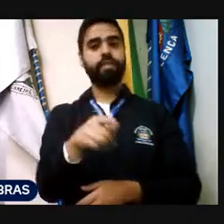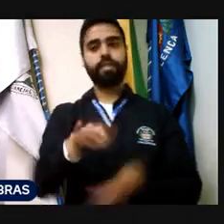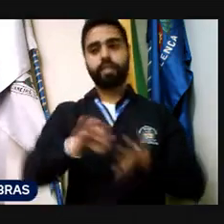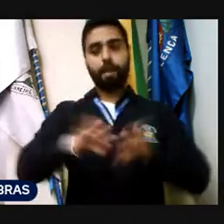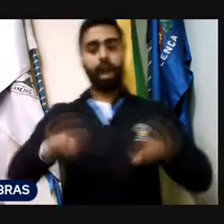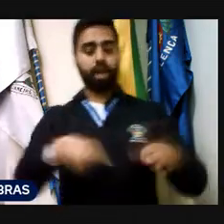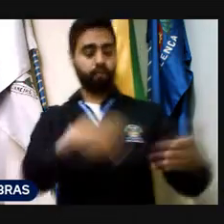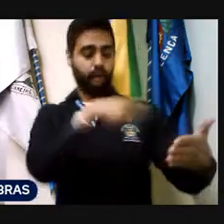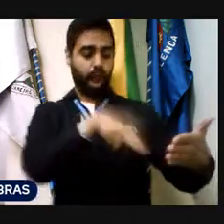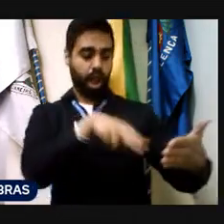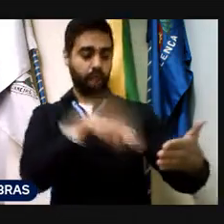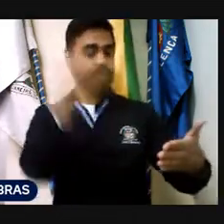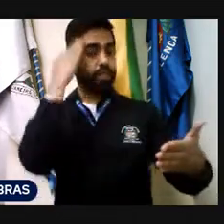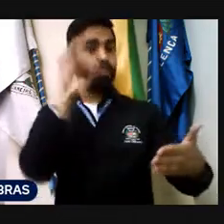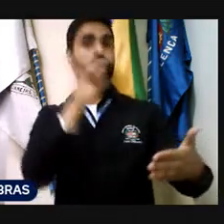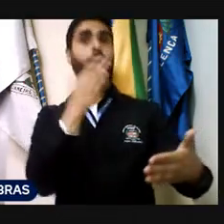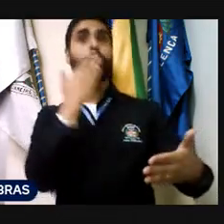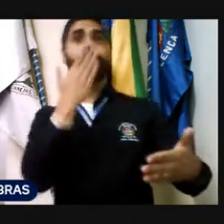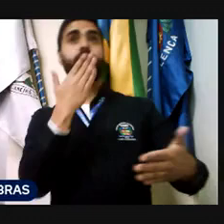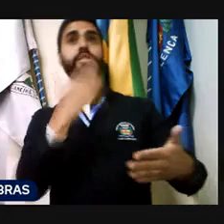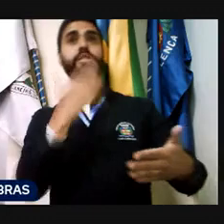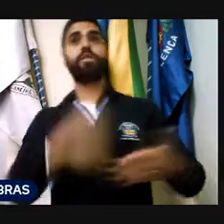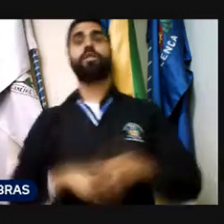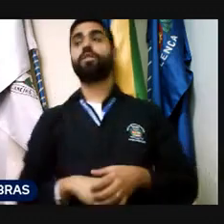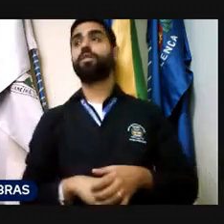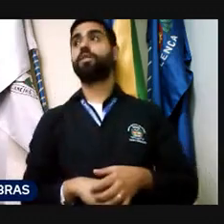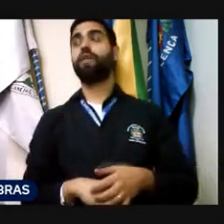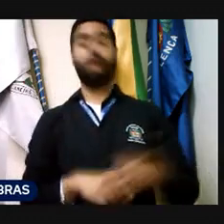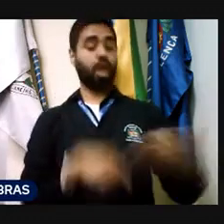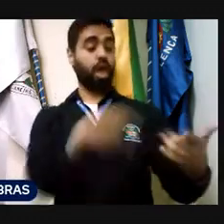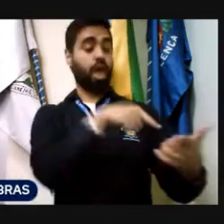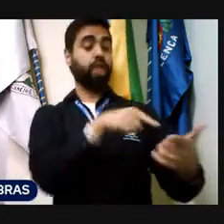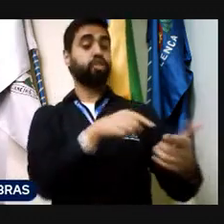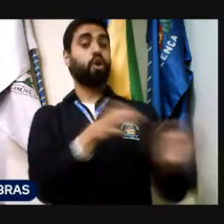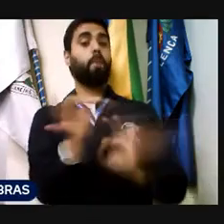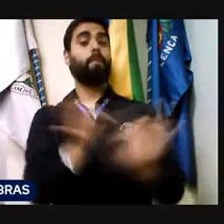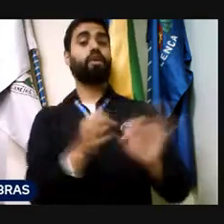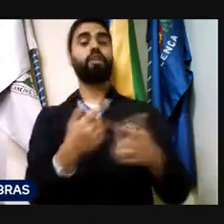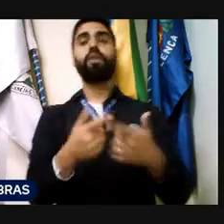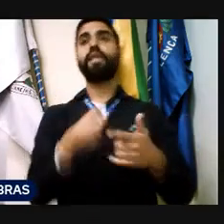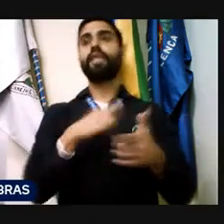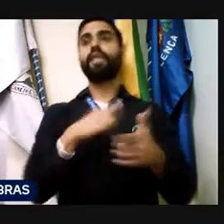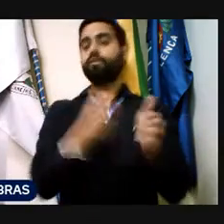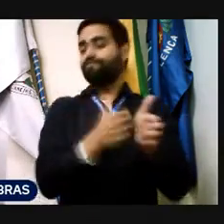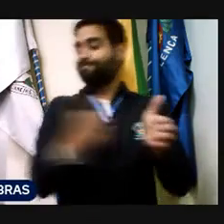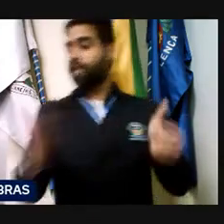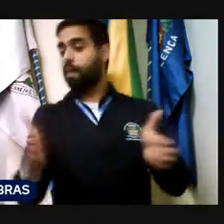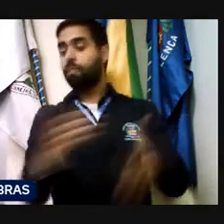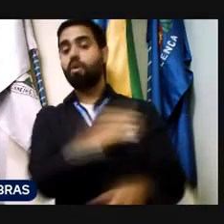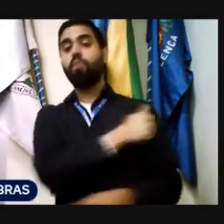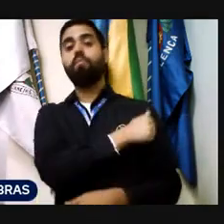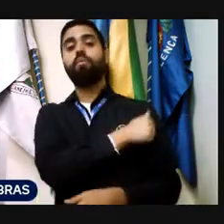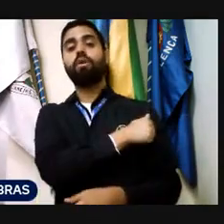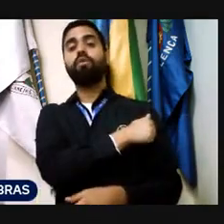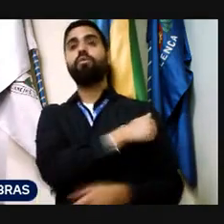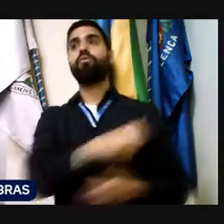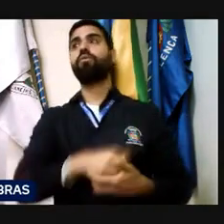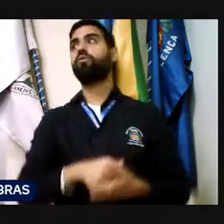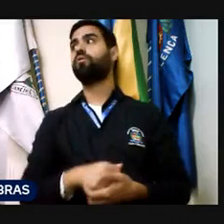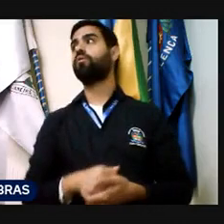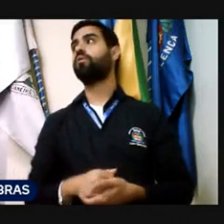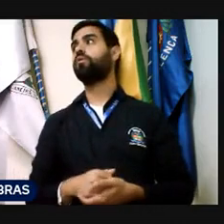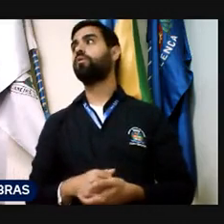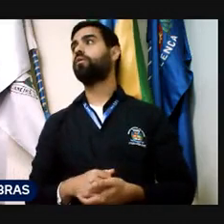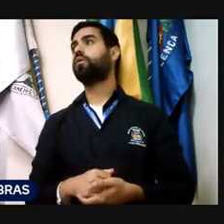separadamente. Eu só pedi agilidade nesse projeto porque ele tem prazo para o aluno pleitear a